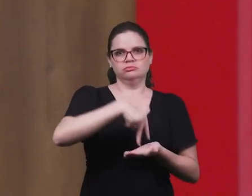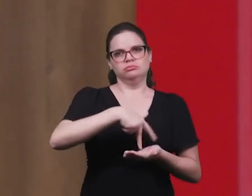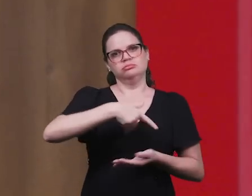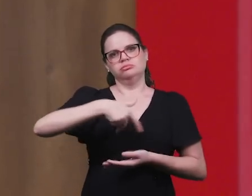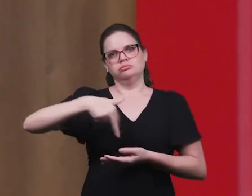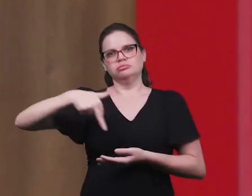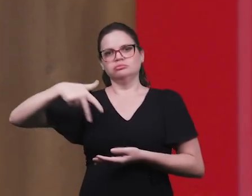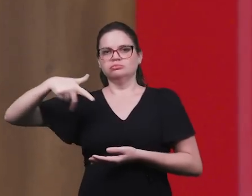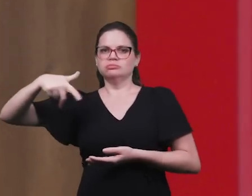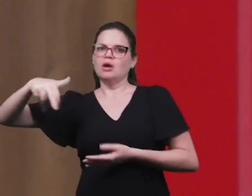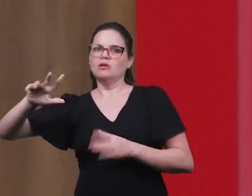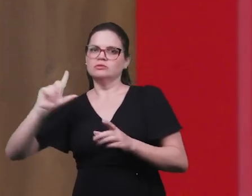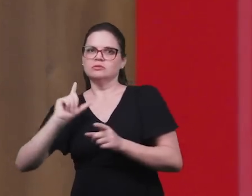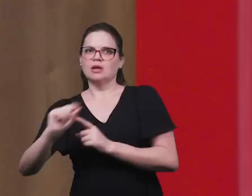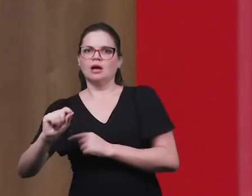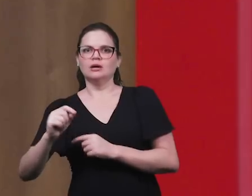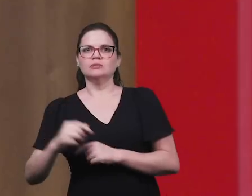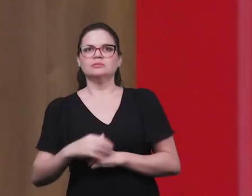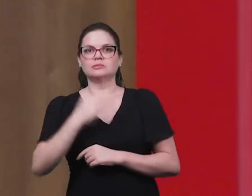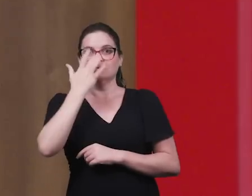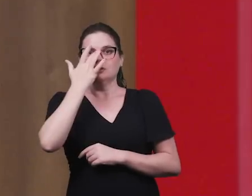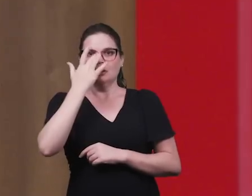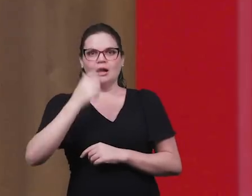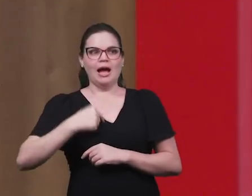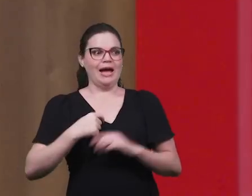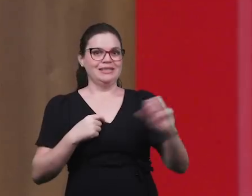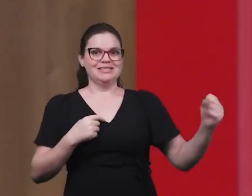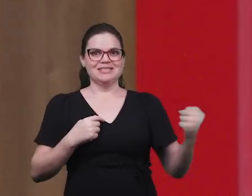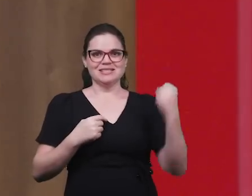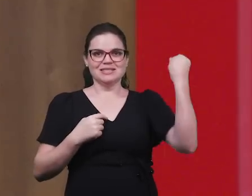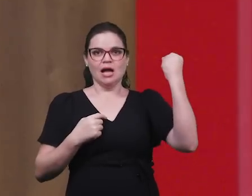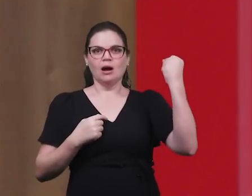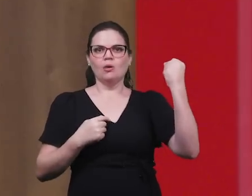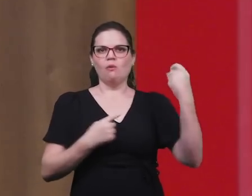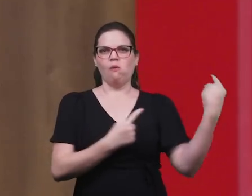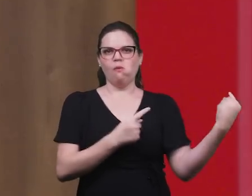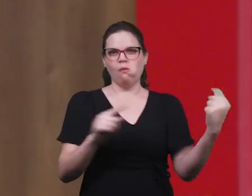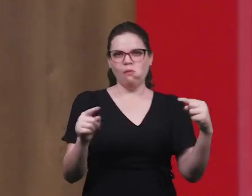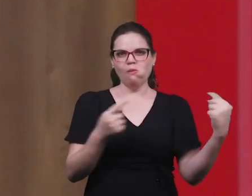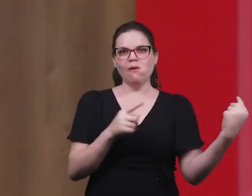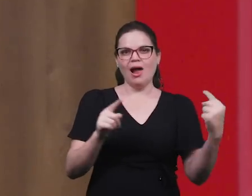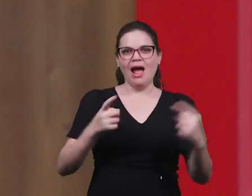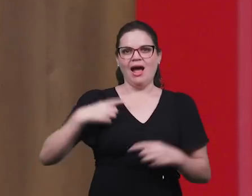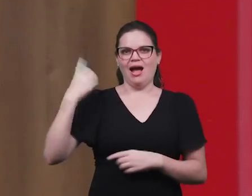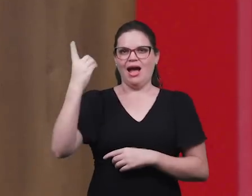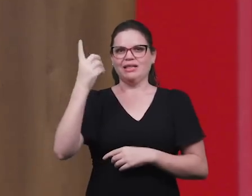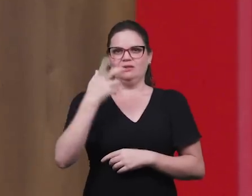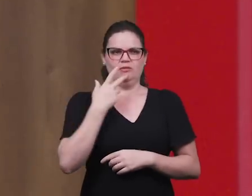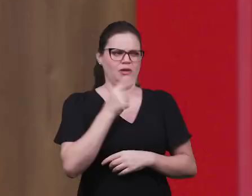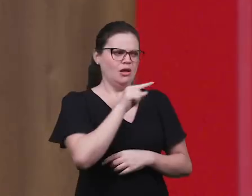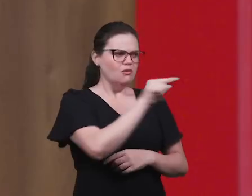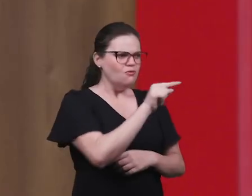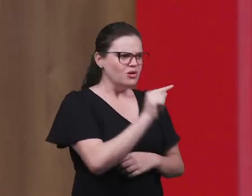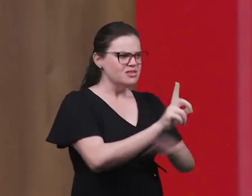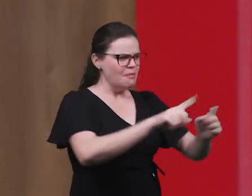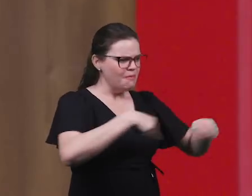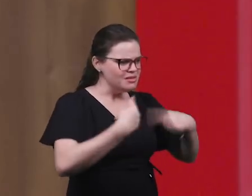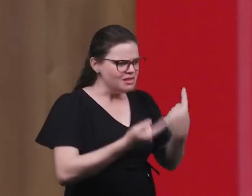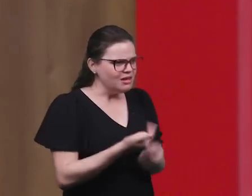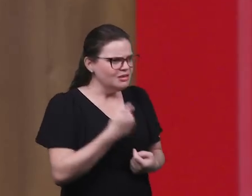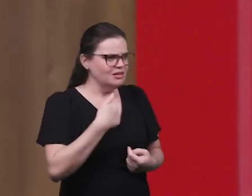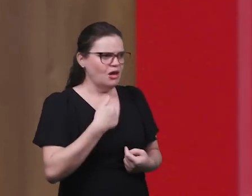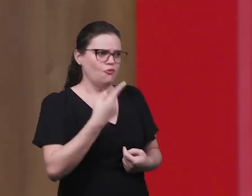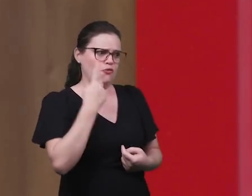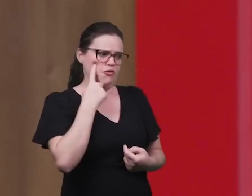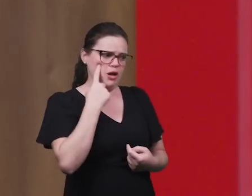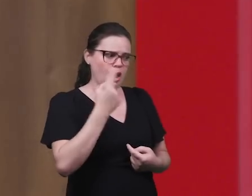então grita para ele e fala: "Ô meu rei, você está perseguindo um cachorro, me perseguindo dessa forma? Olha